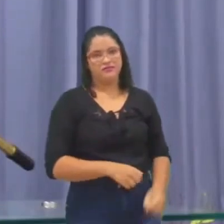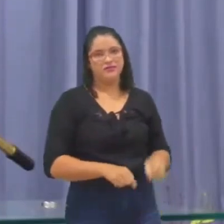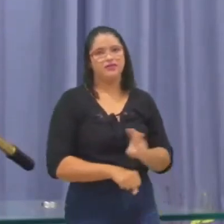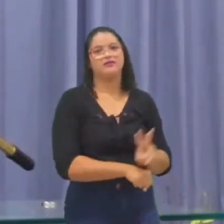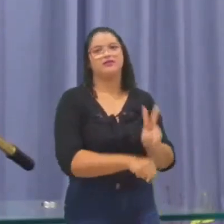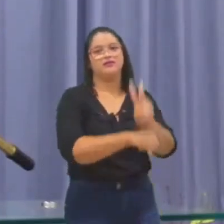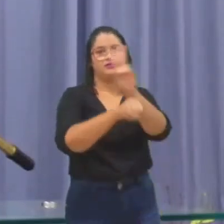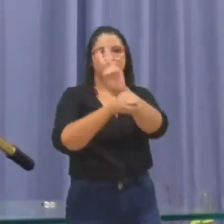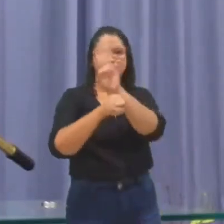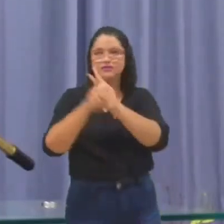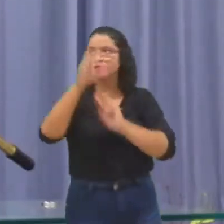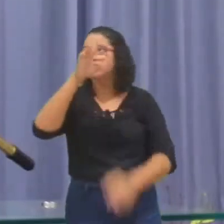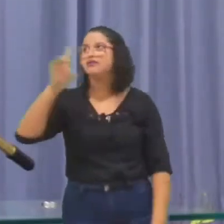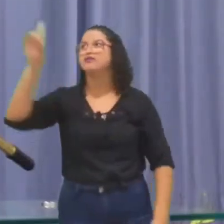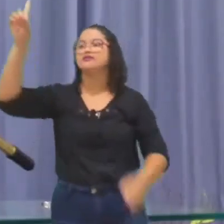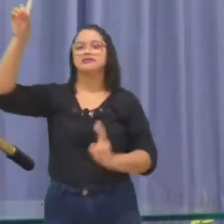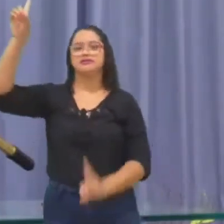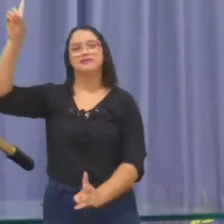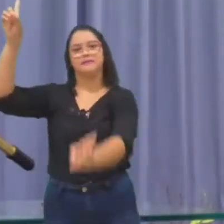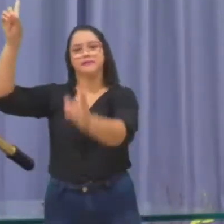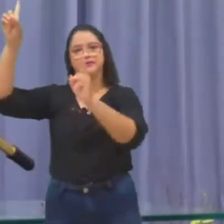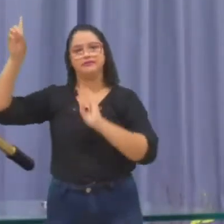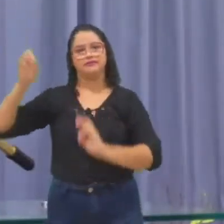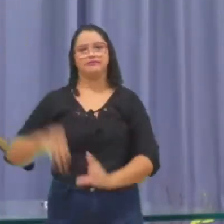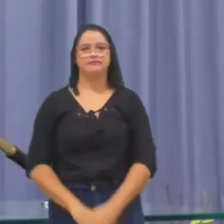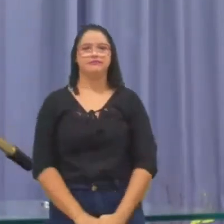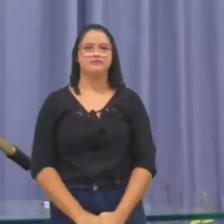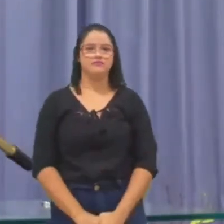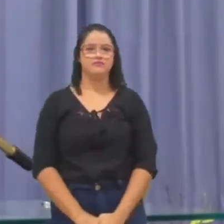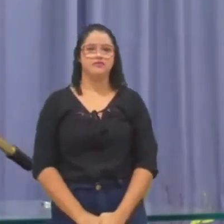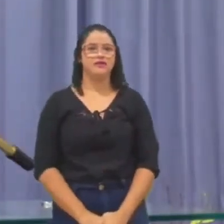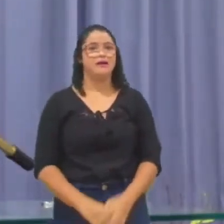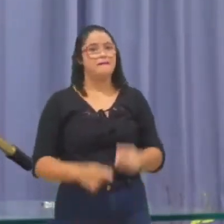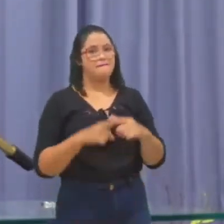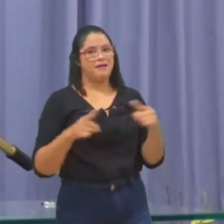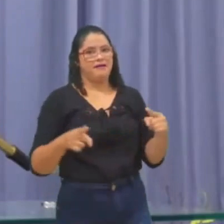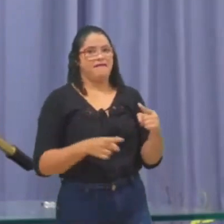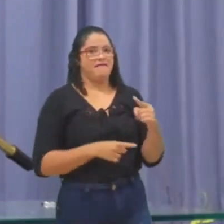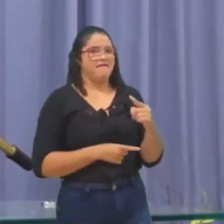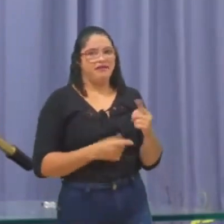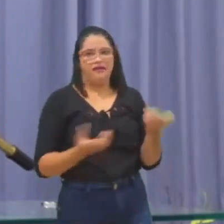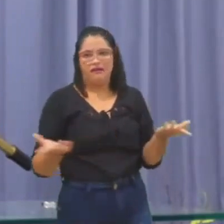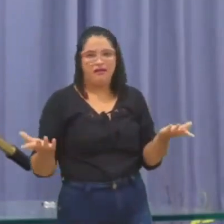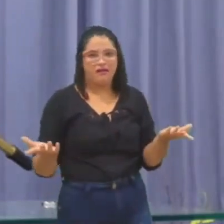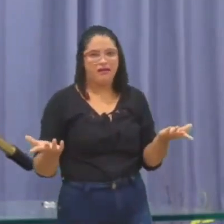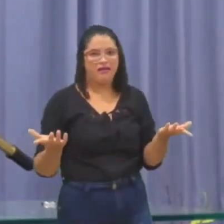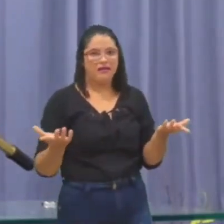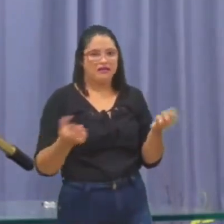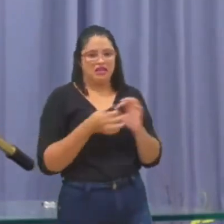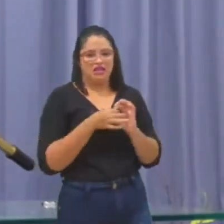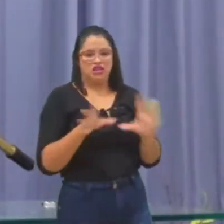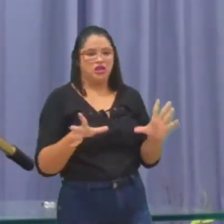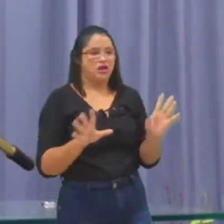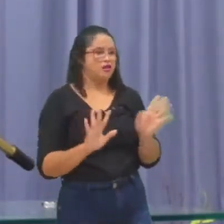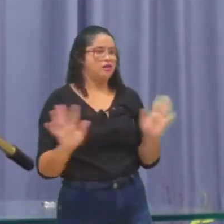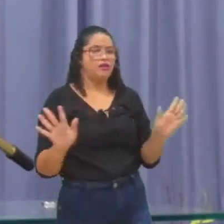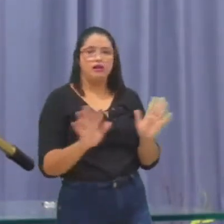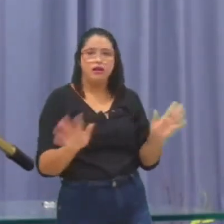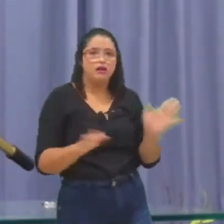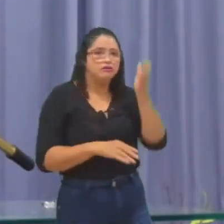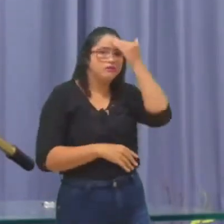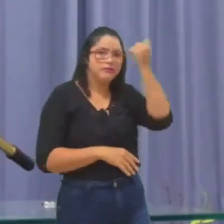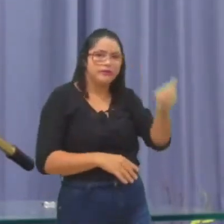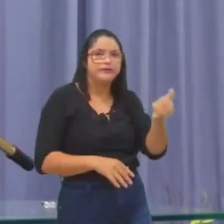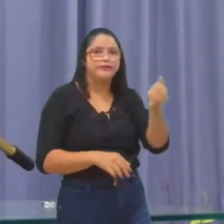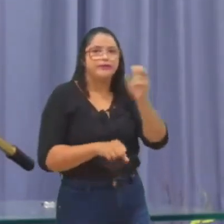protege de fato. Com isso, nós não vamos facilitar, não é? Sabemos que Deus guarda a nossa casa, mas